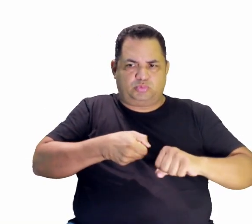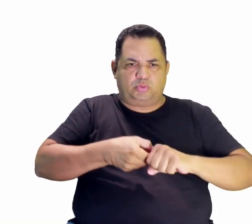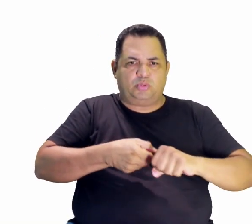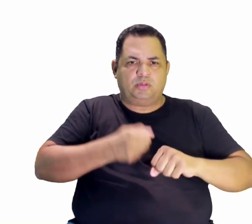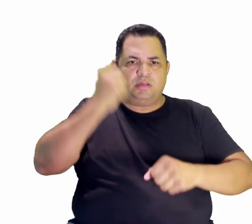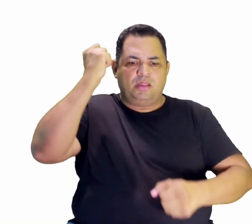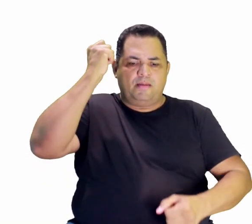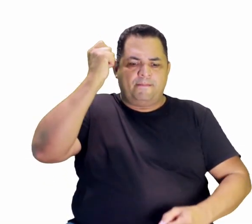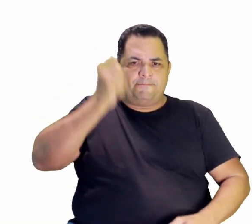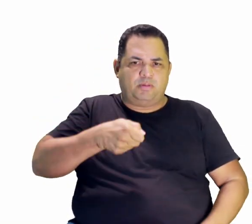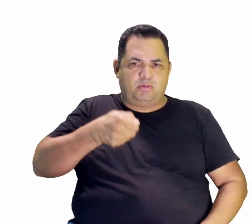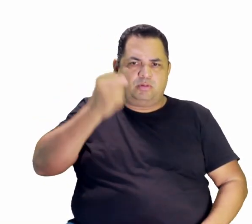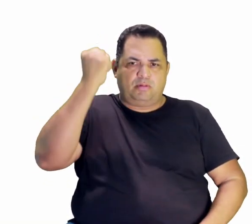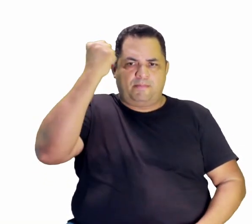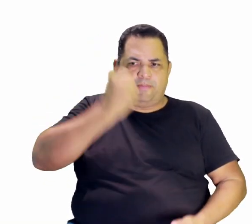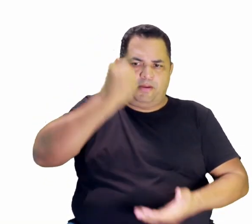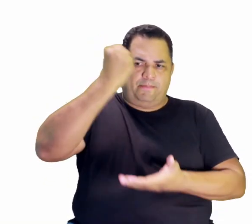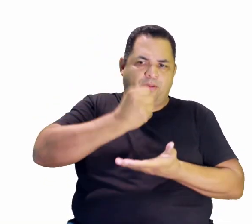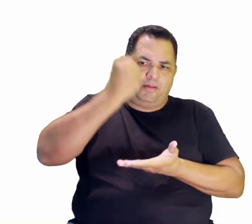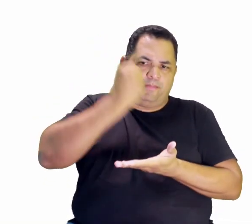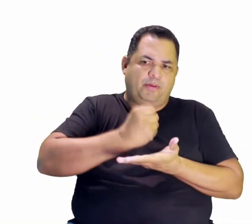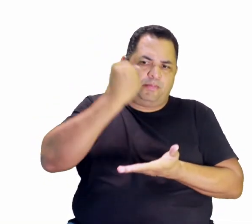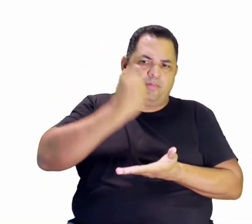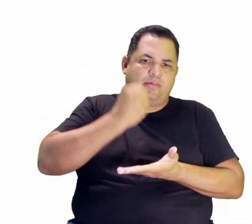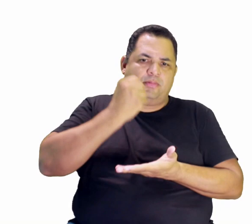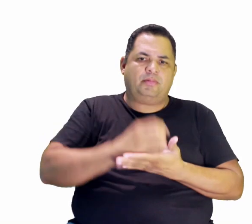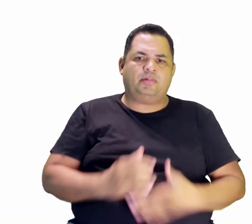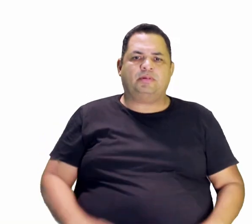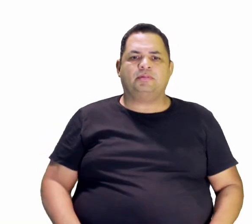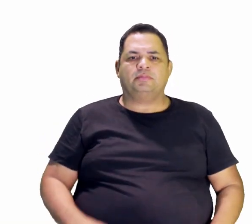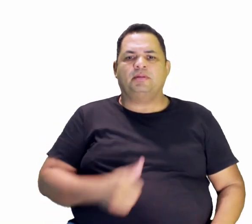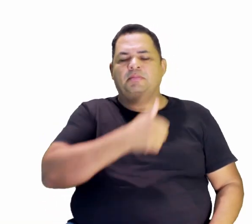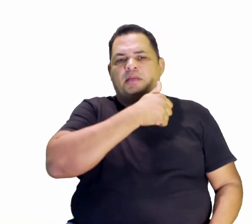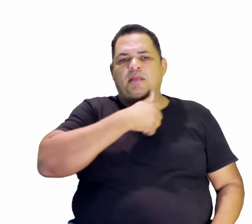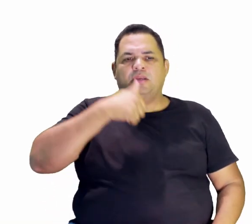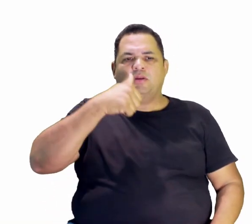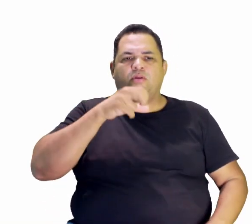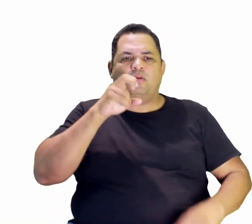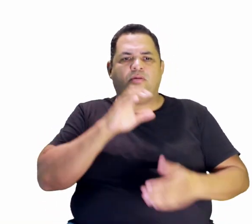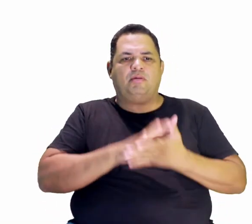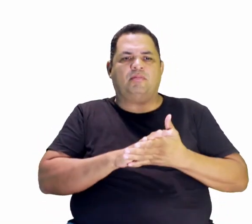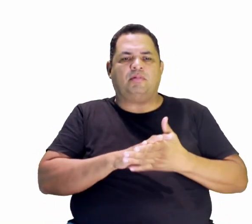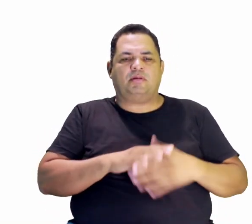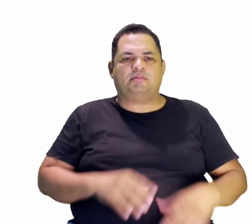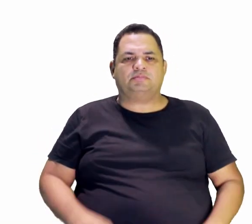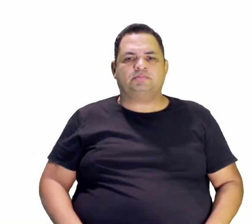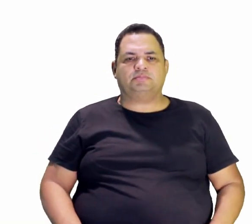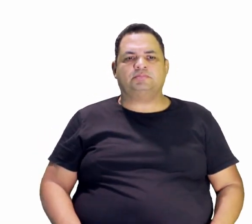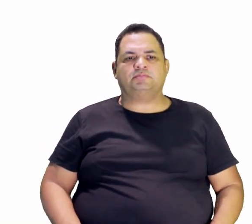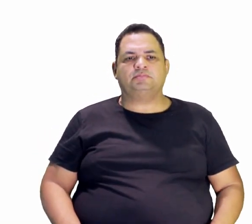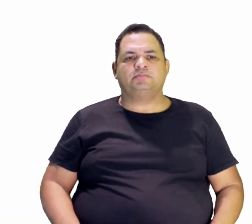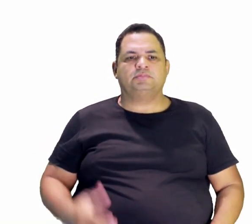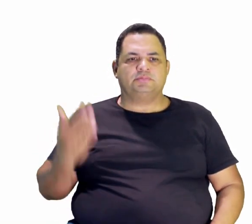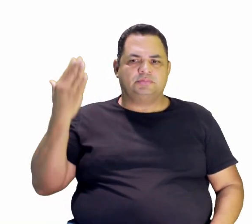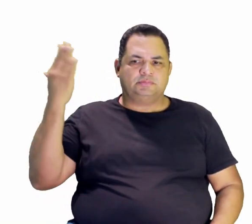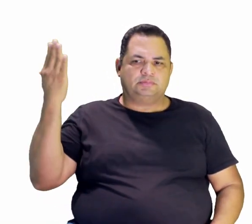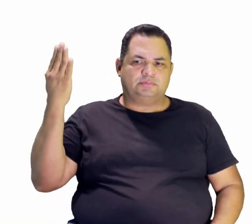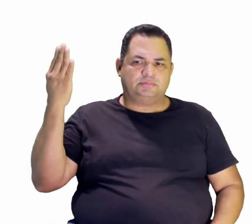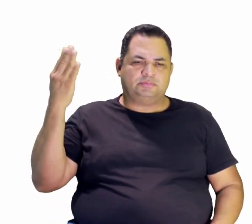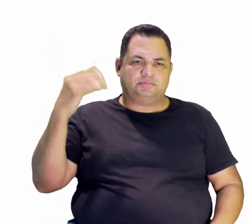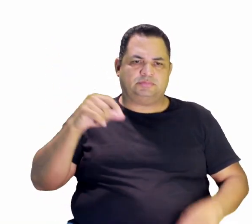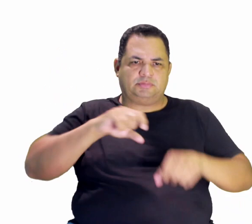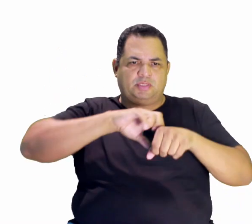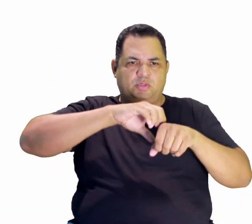uma superfície para fixar melhor o martelo, né? Essa parte do martelo aqui de ferro, você vê que aqui